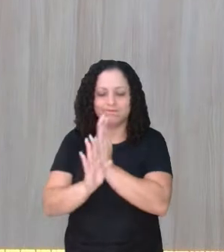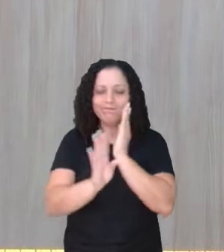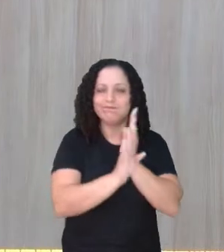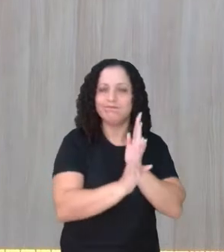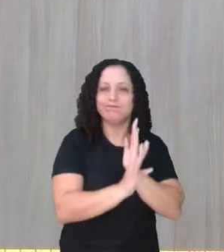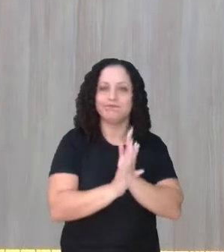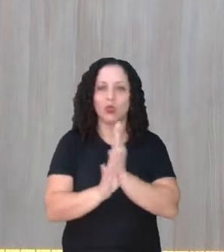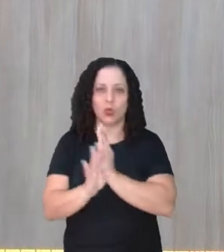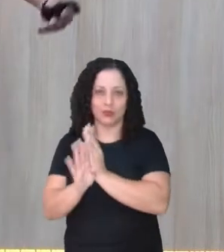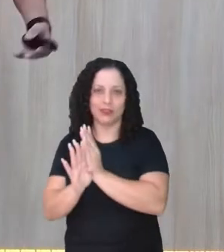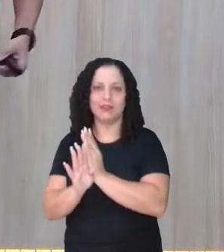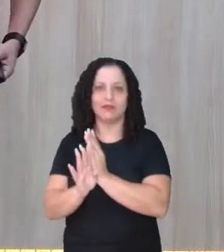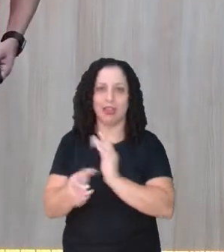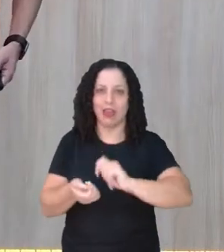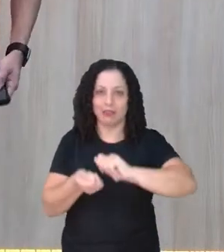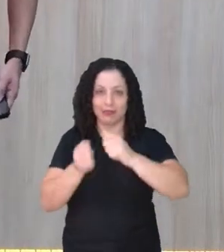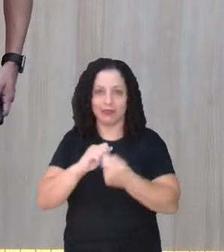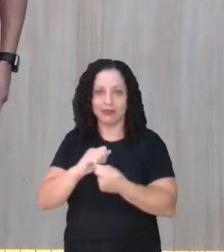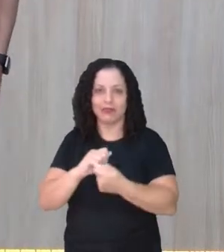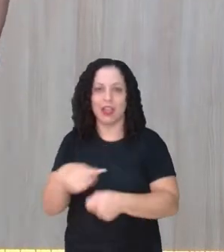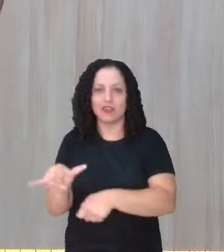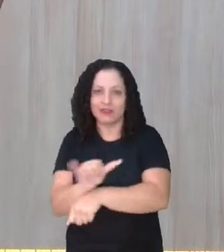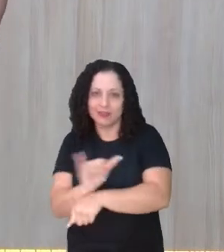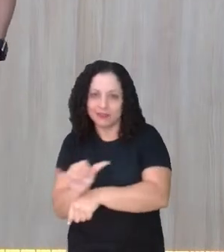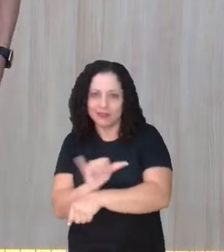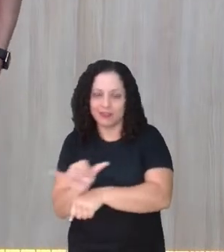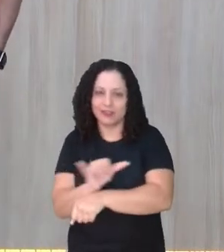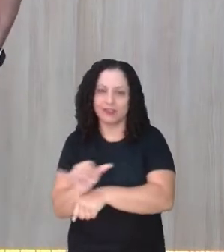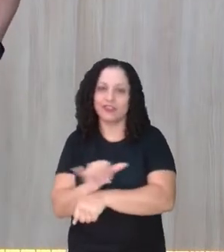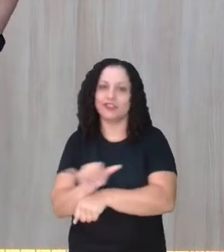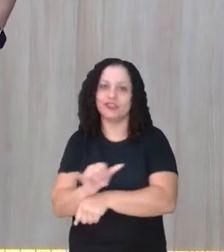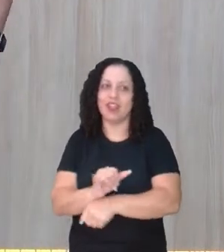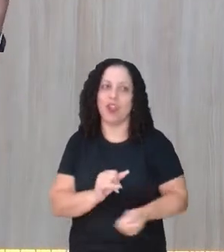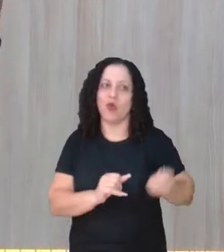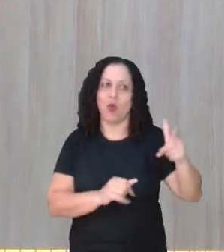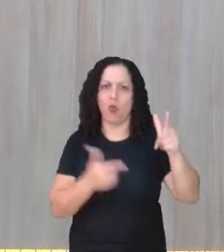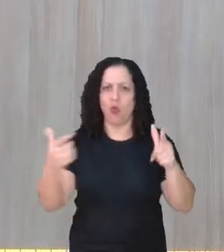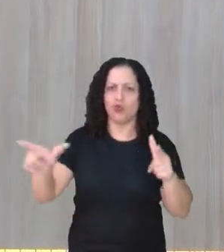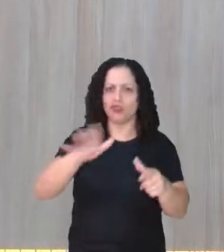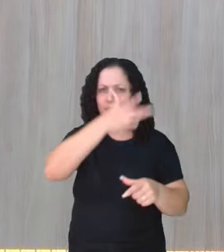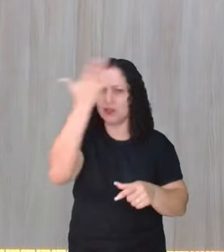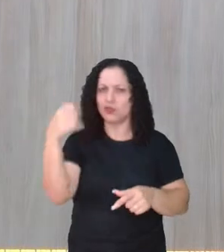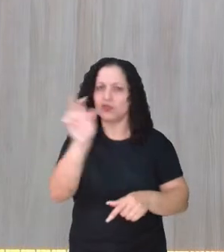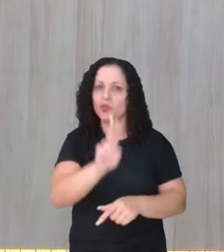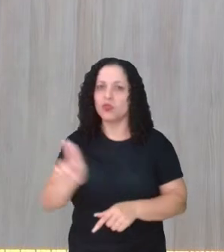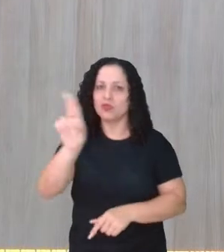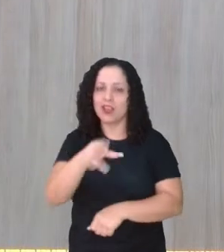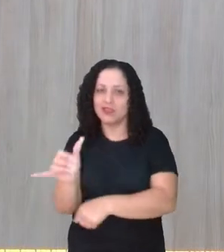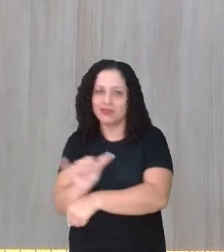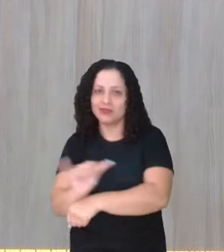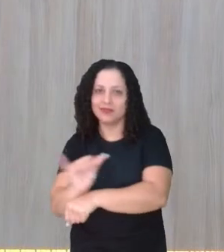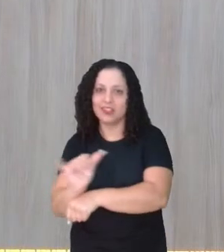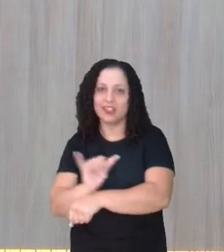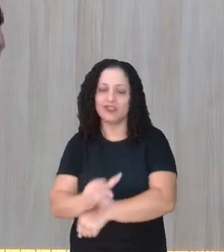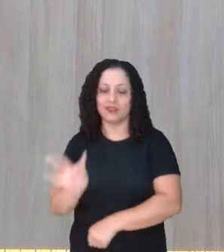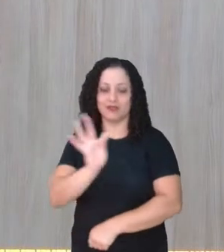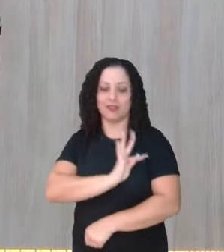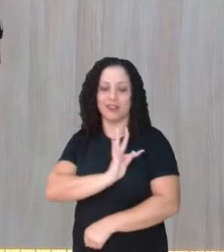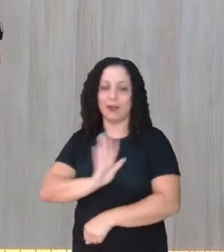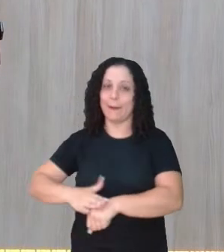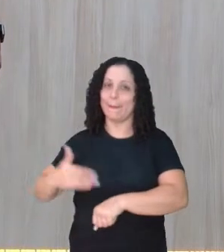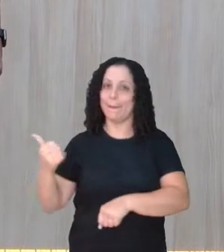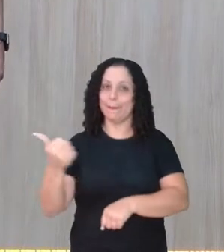claro. Outra pessoa já fazia, ou outras pessoas já utilizam técnicas melhores do que a que eu